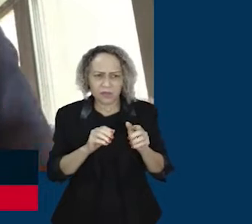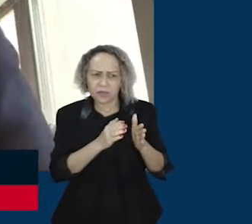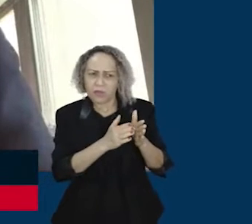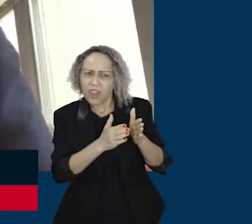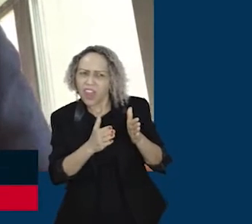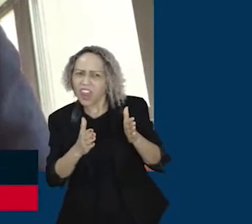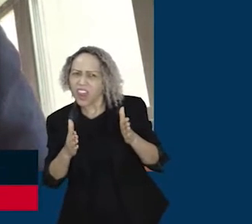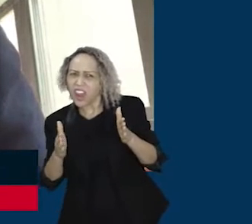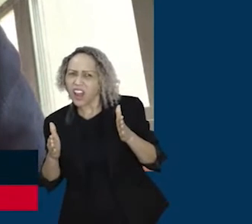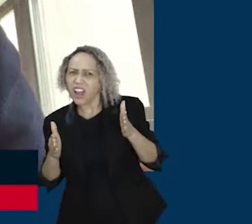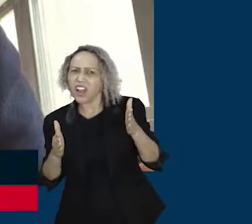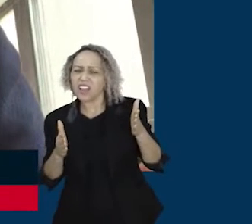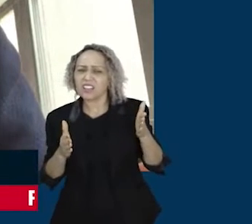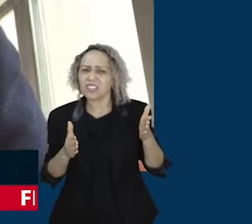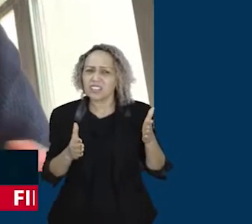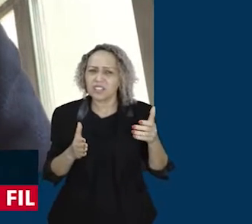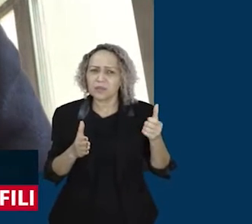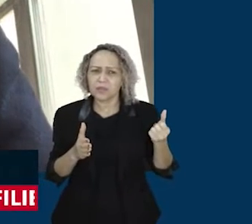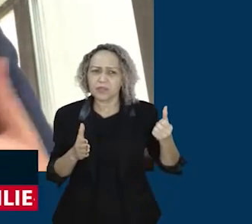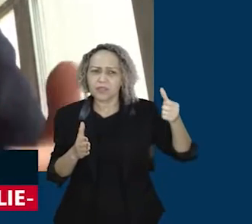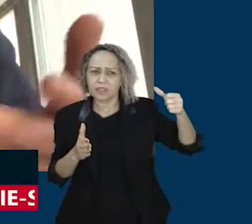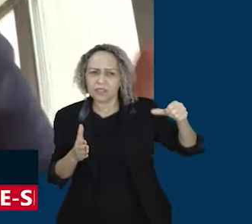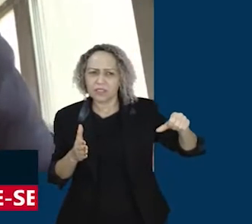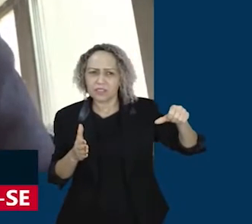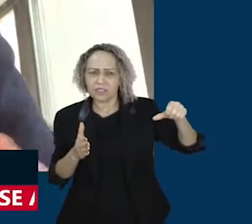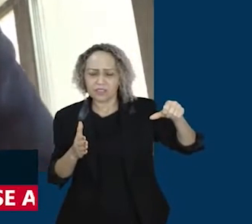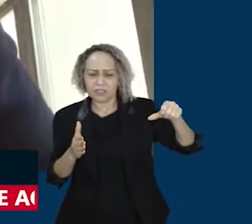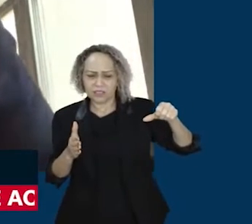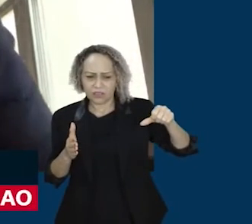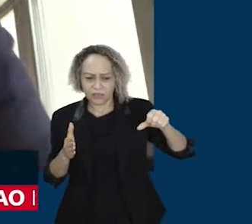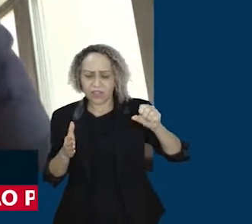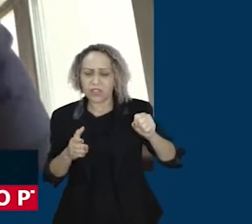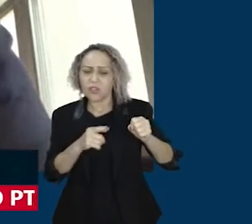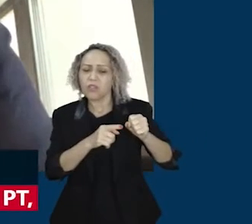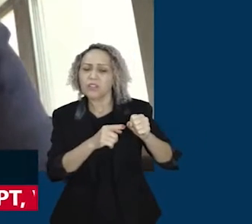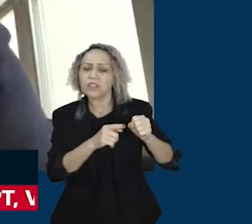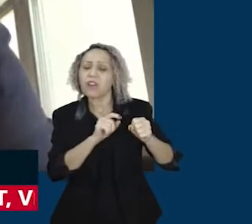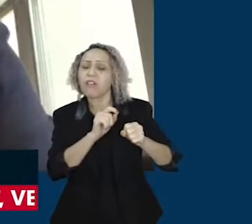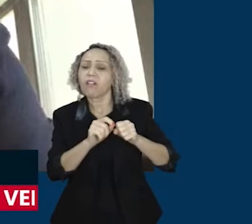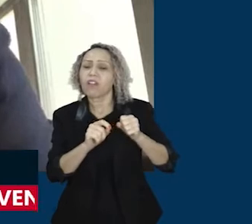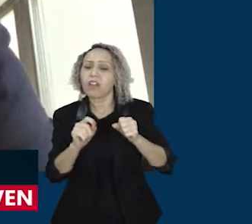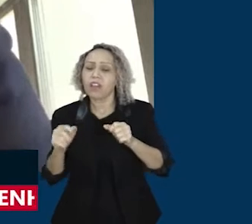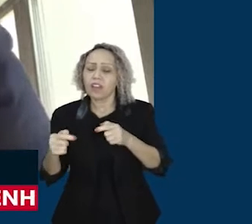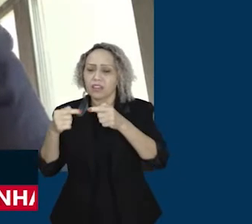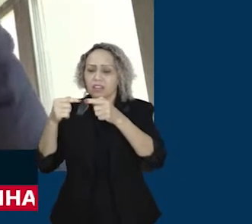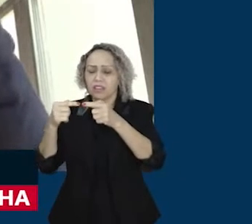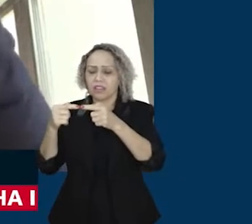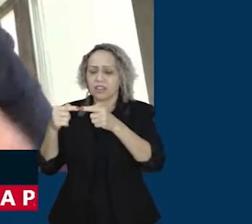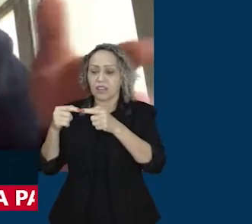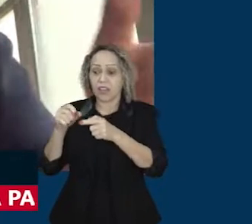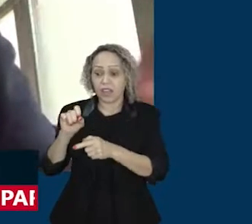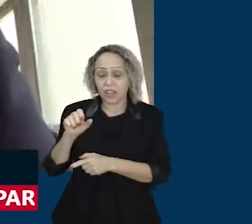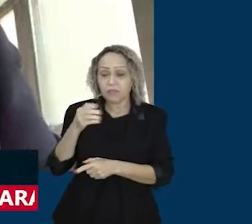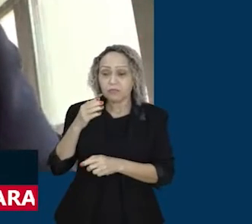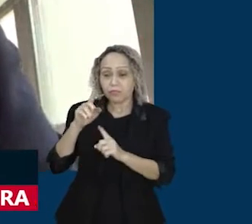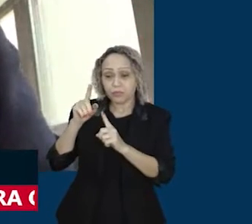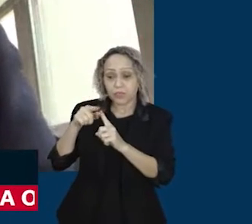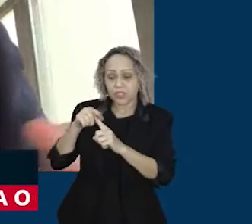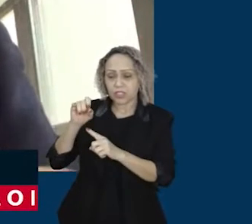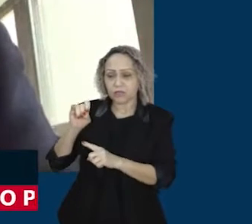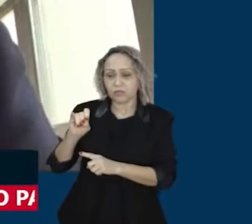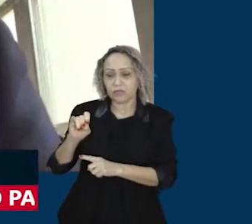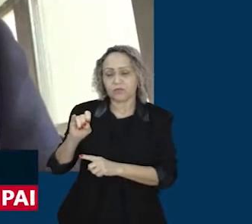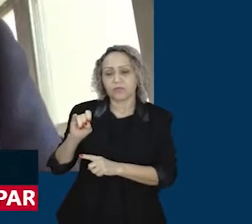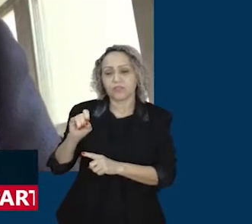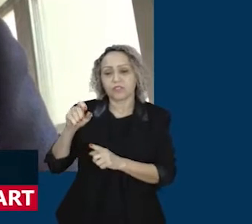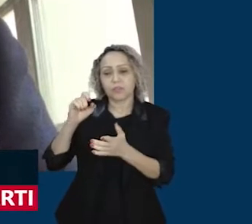vem do ICMS. Então a receita dos estados é grandemente dependente deste tipo de imposto. Há outros impostos que